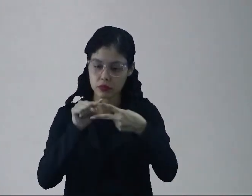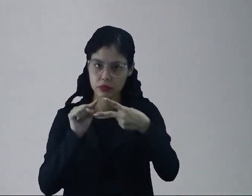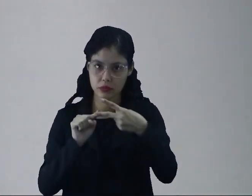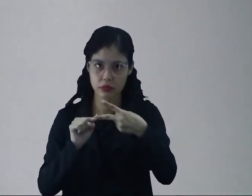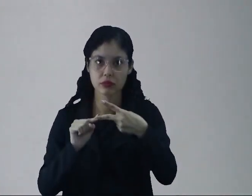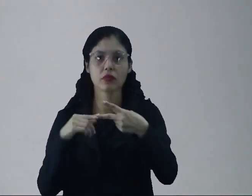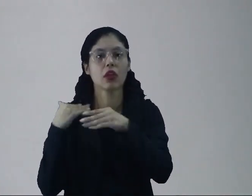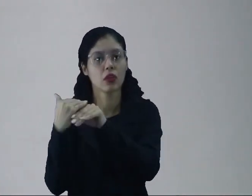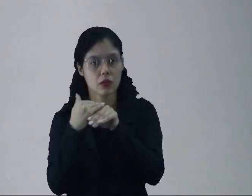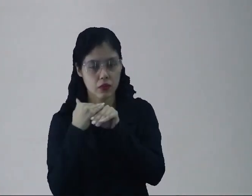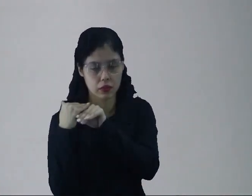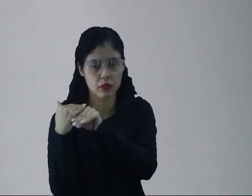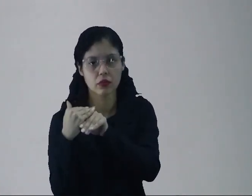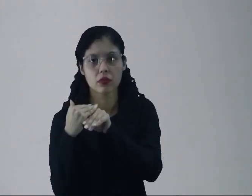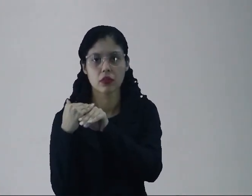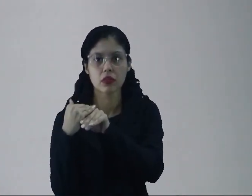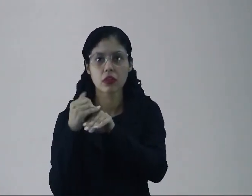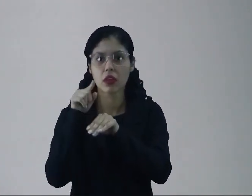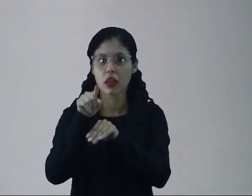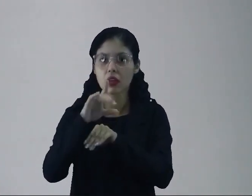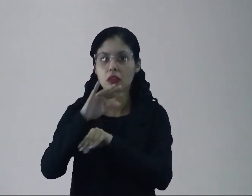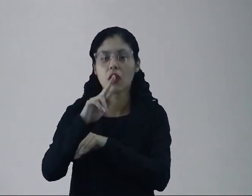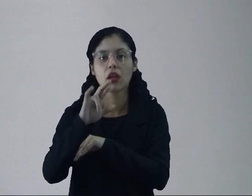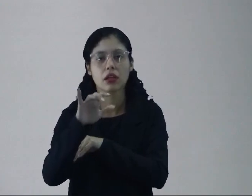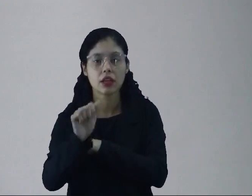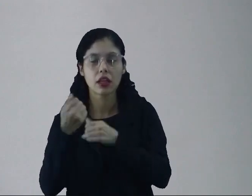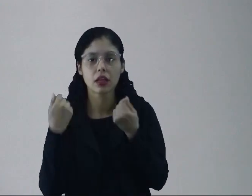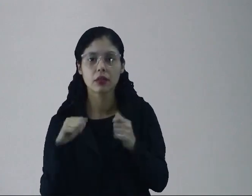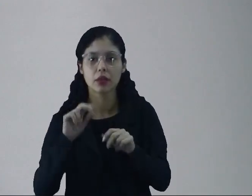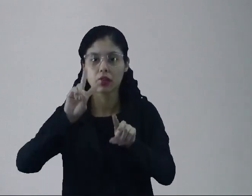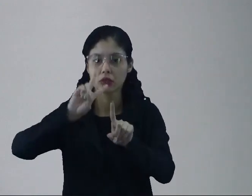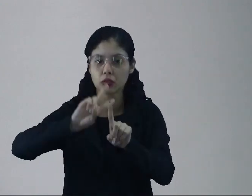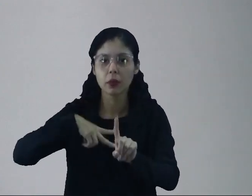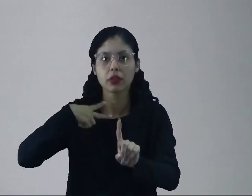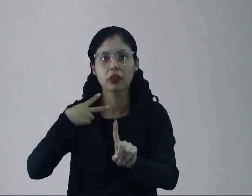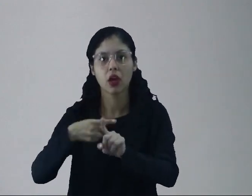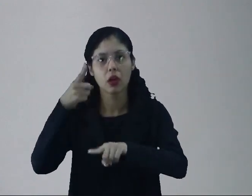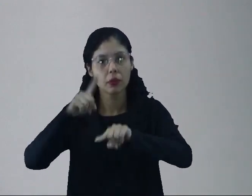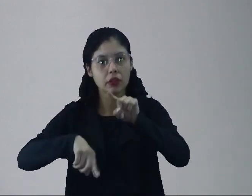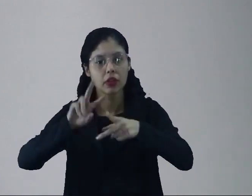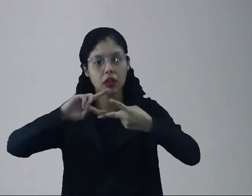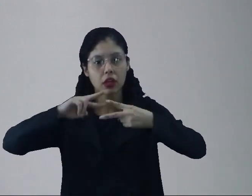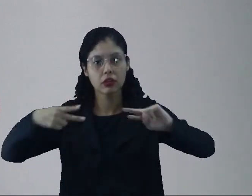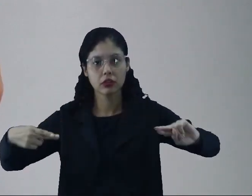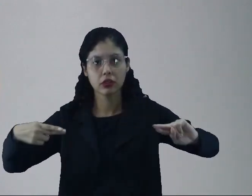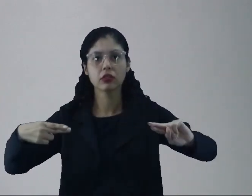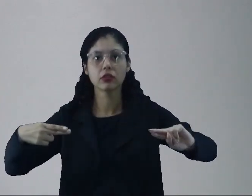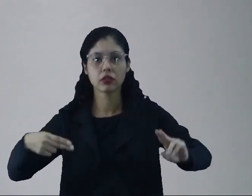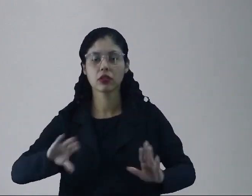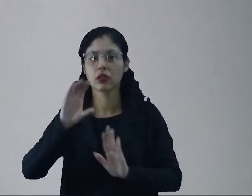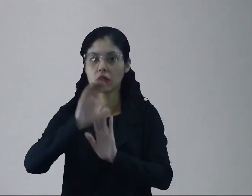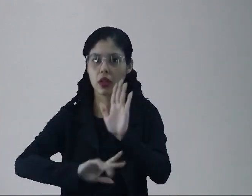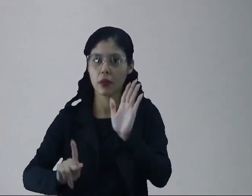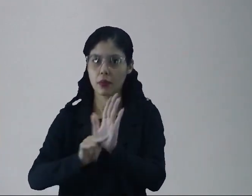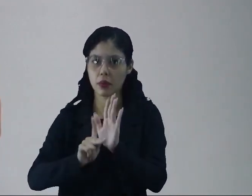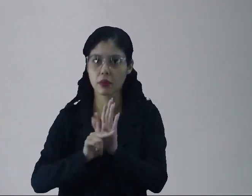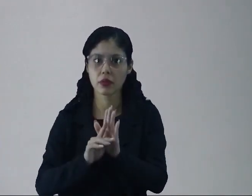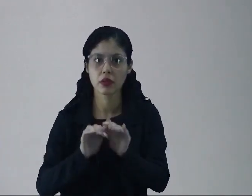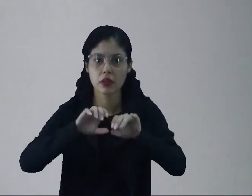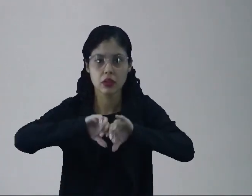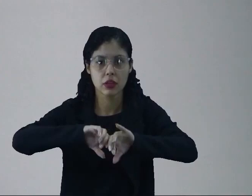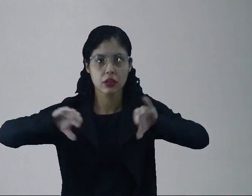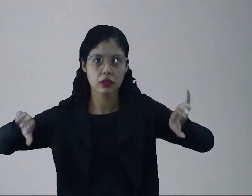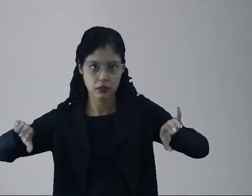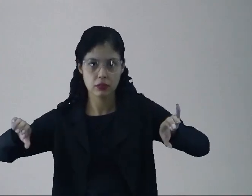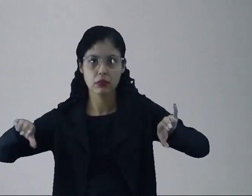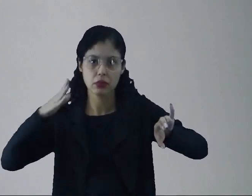células filhas iguais. Então, essa organela ela vai ter que duplicar esse material genético e duplicar esse conteúdo dela para elas poderem